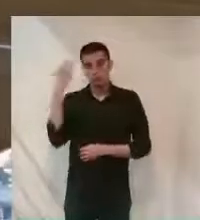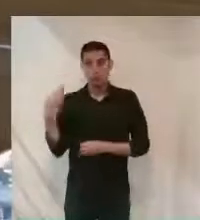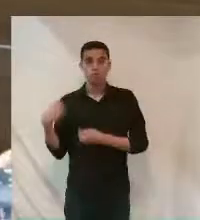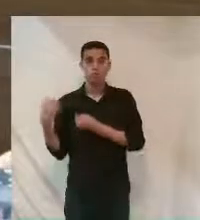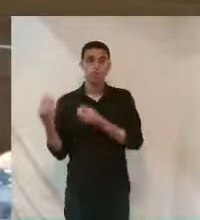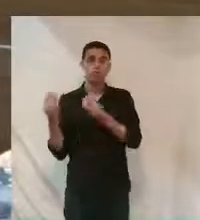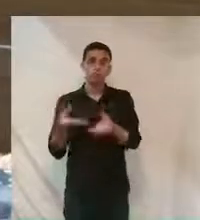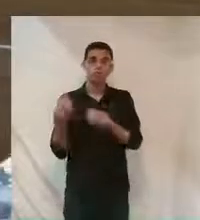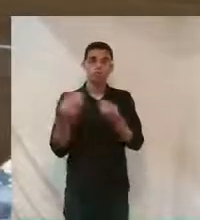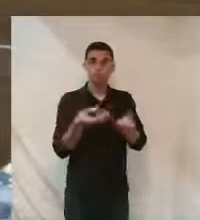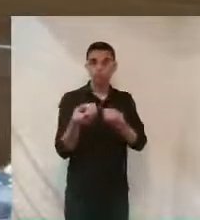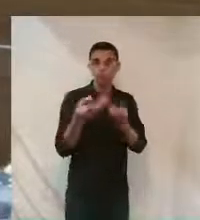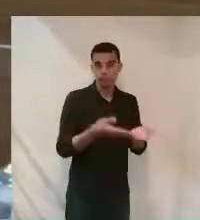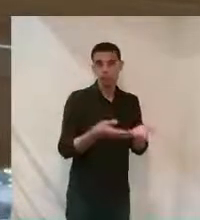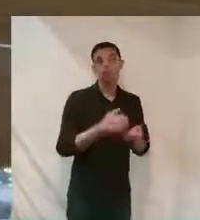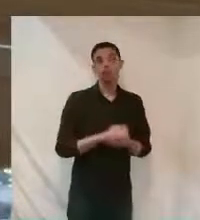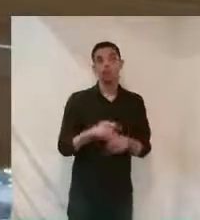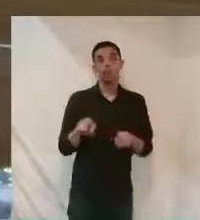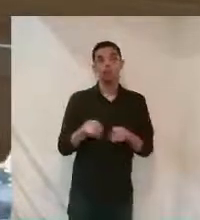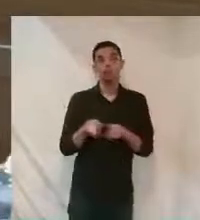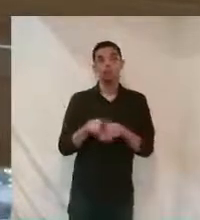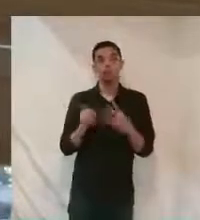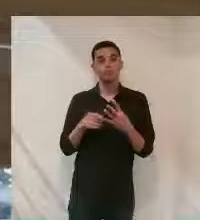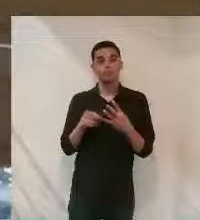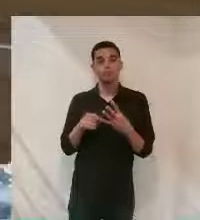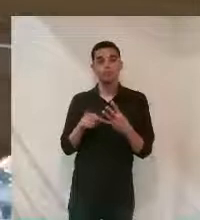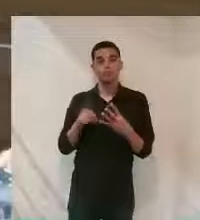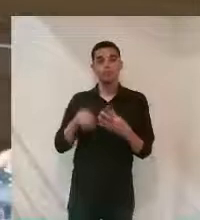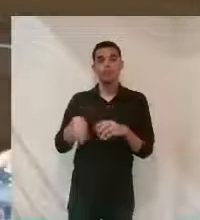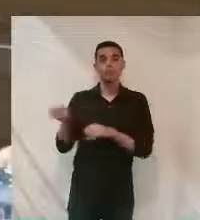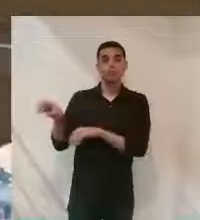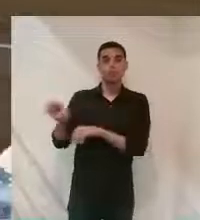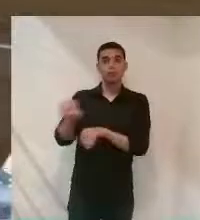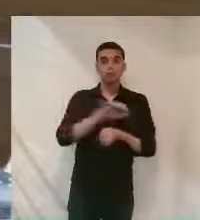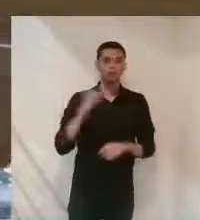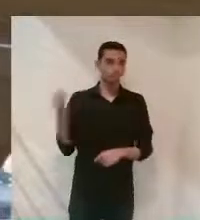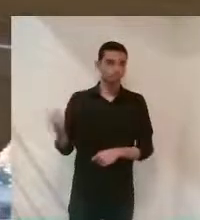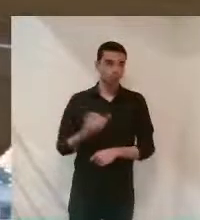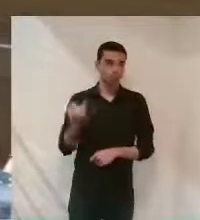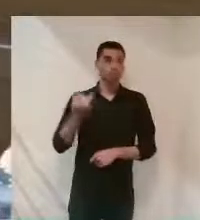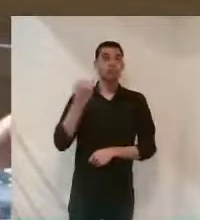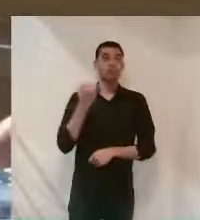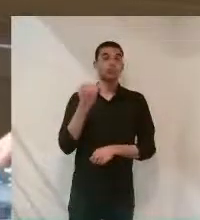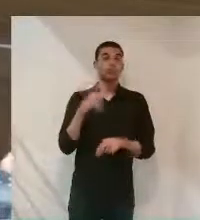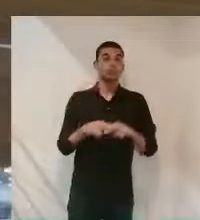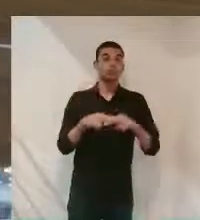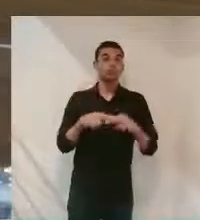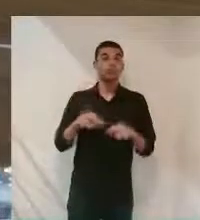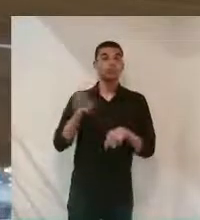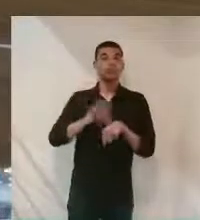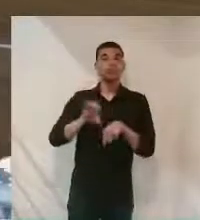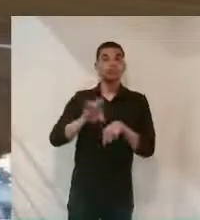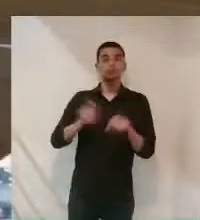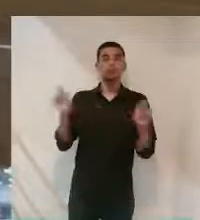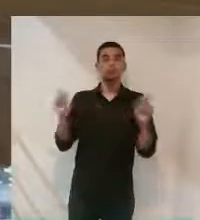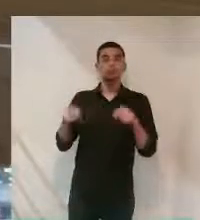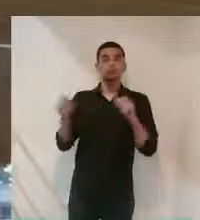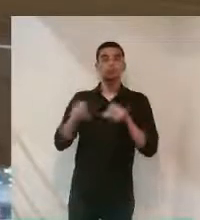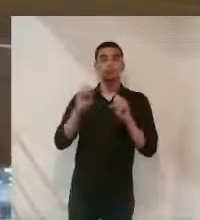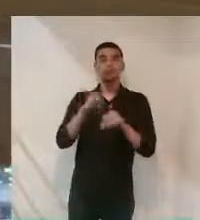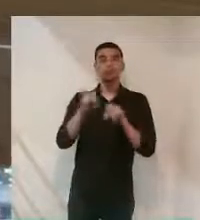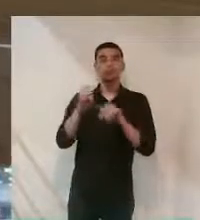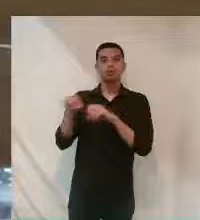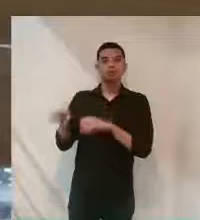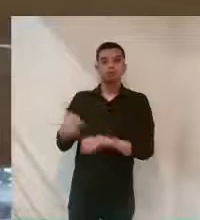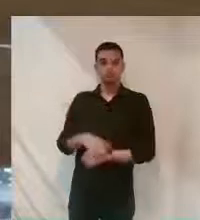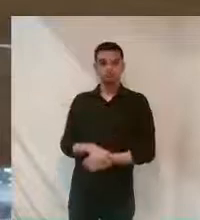com o consumidor final. E a educação ambiental, que não menos importante, mas através da capacitação de redes de ensino.